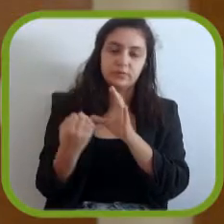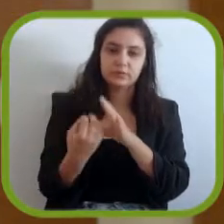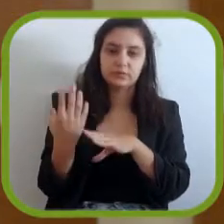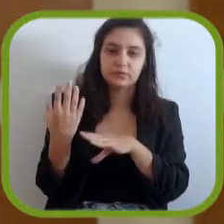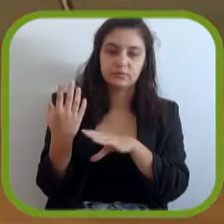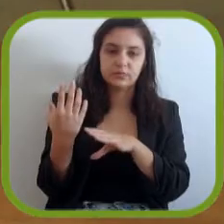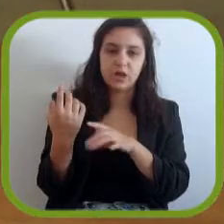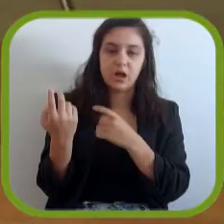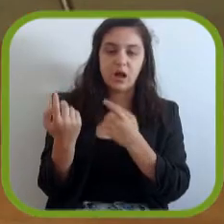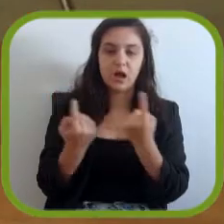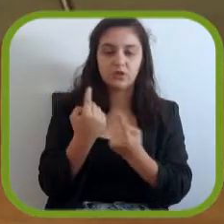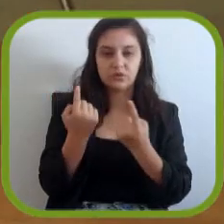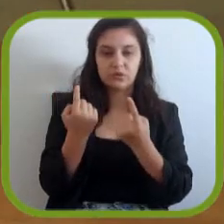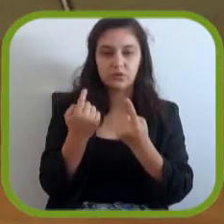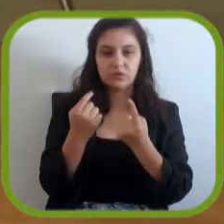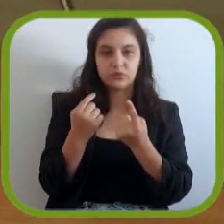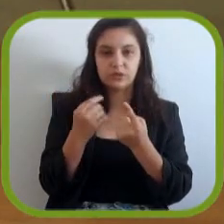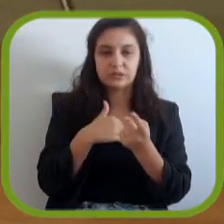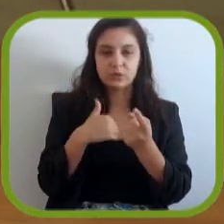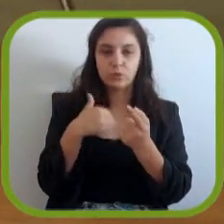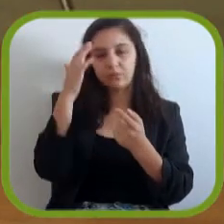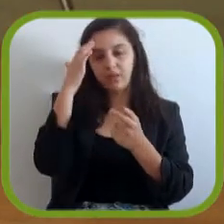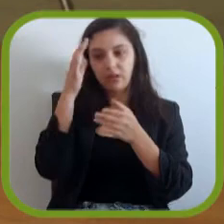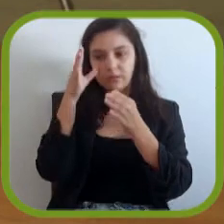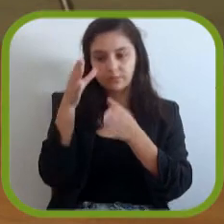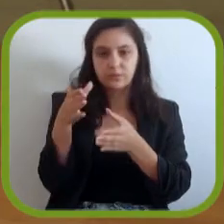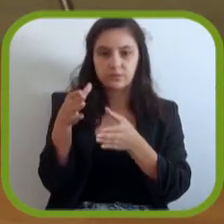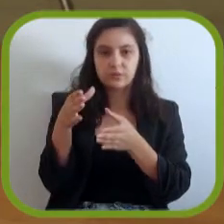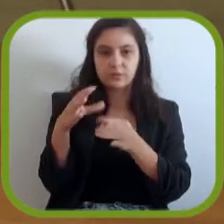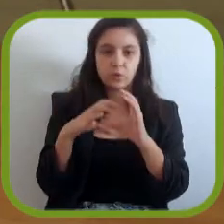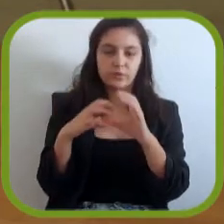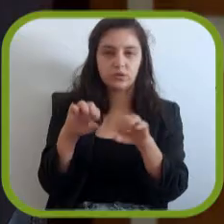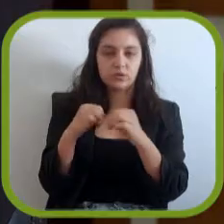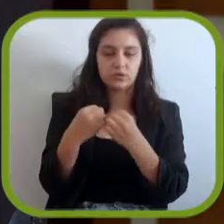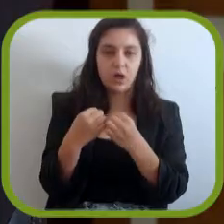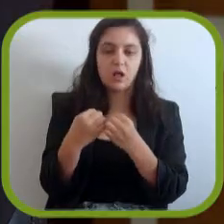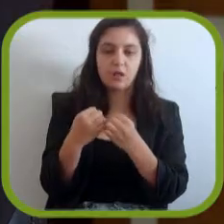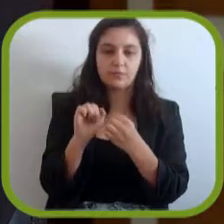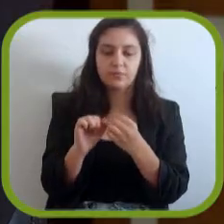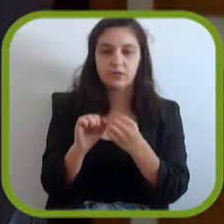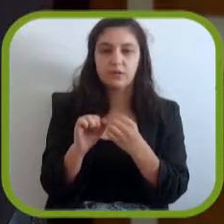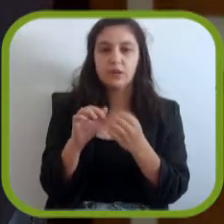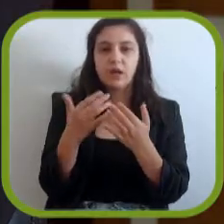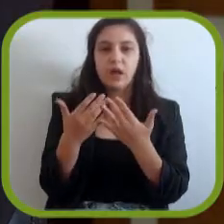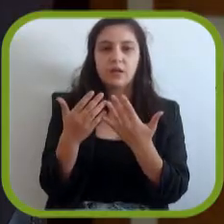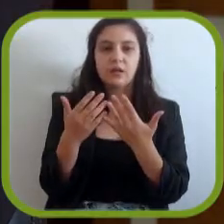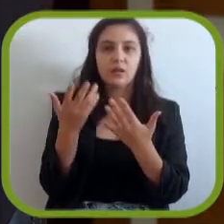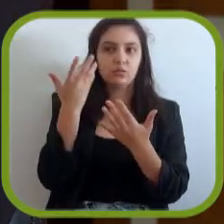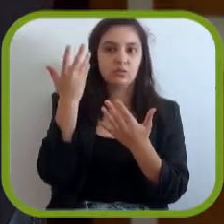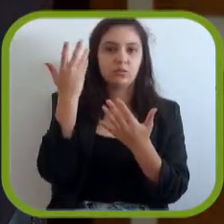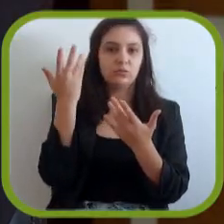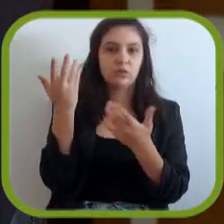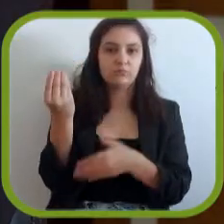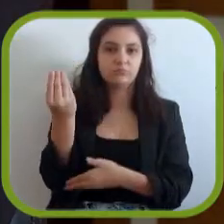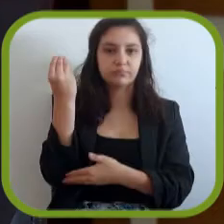que surge muitas vezes como foco da saúde mental nos média são acontecimentos da ordem do exótico